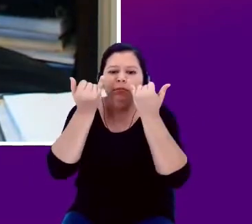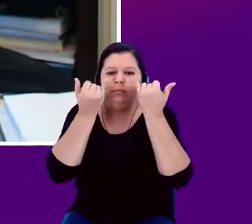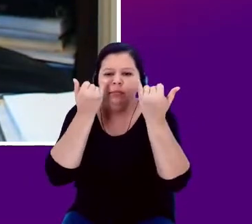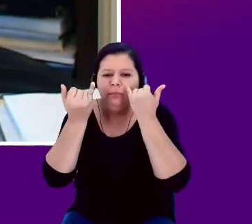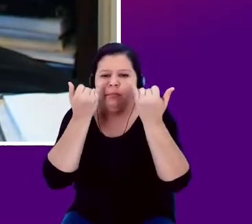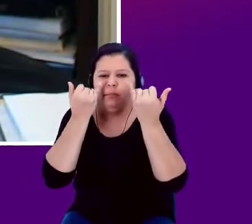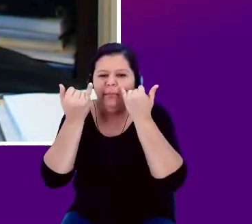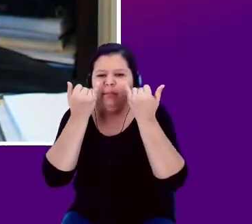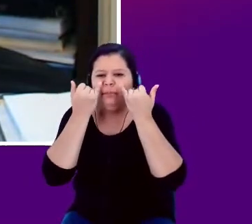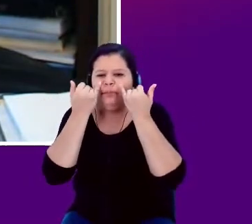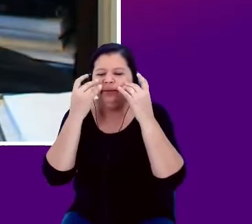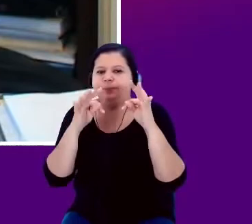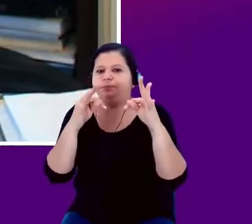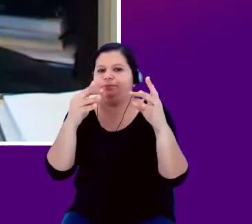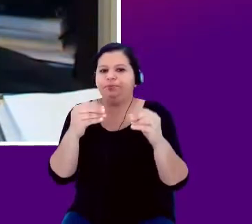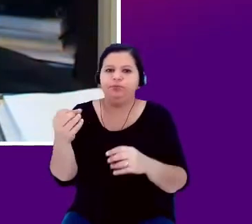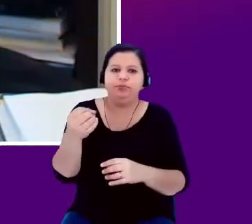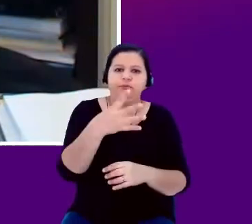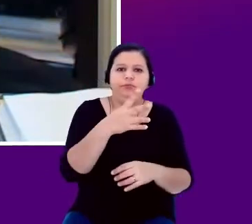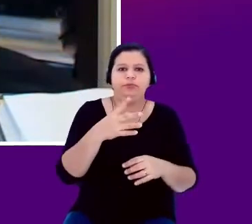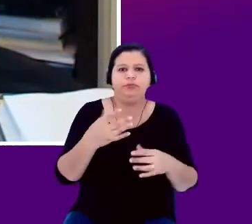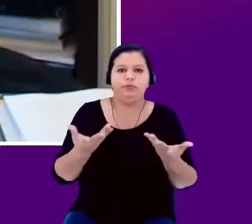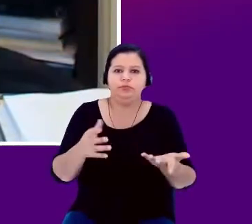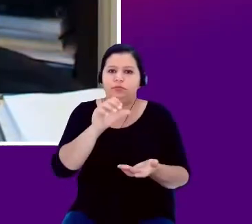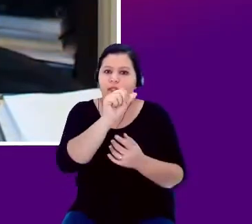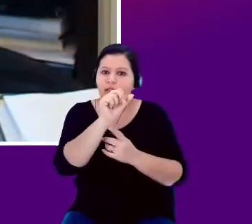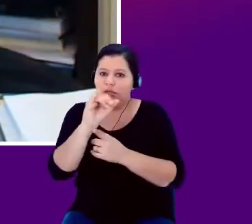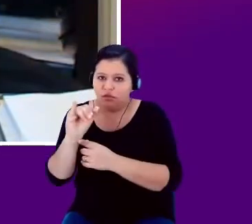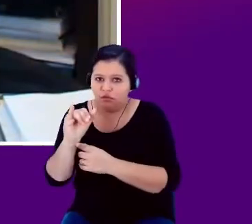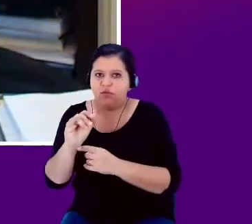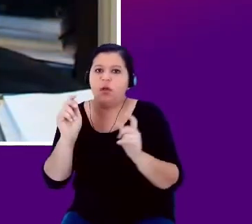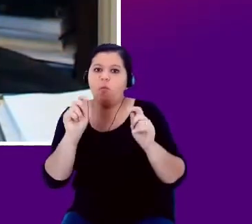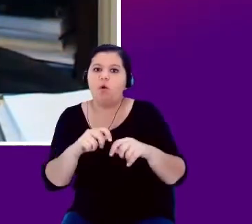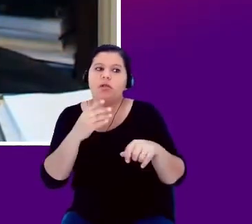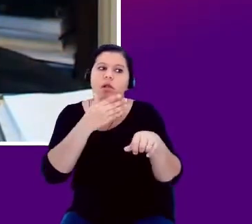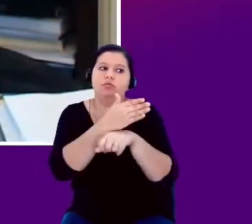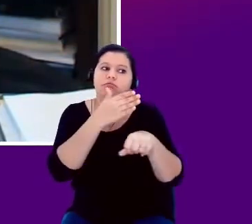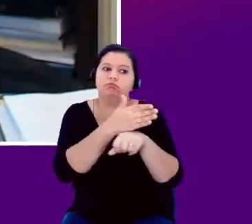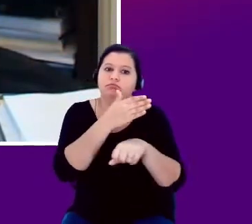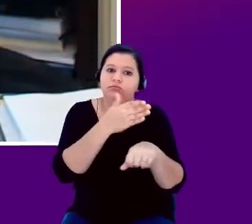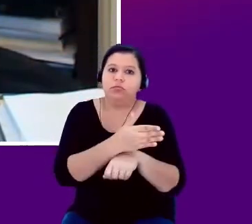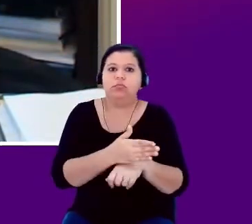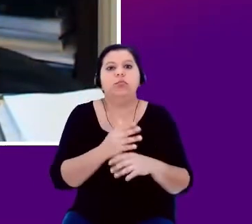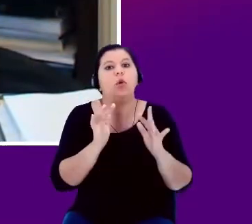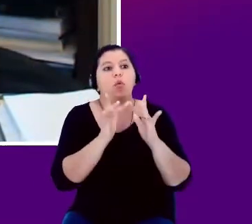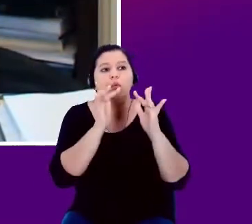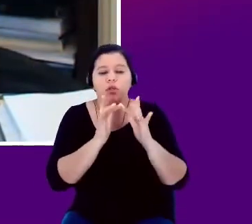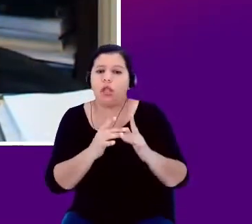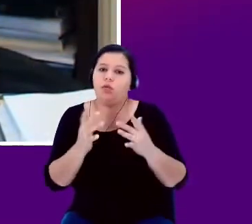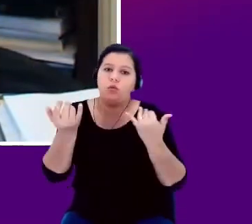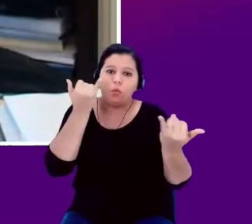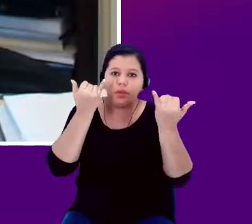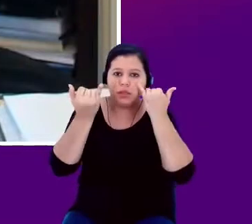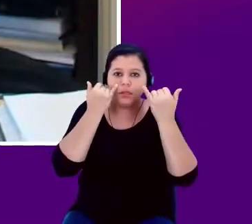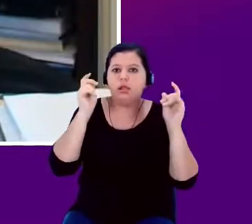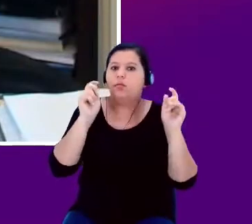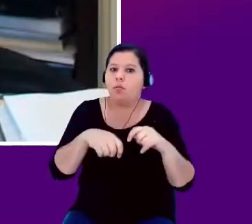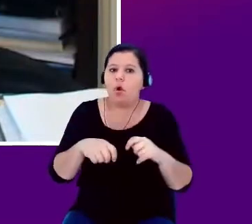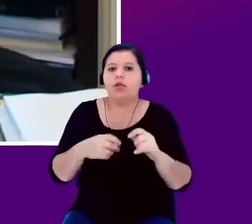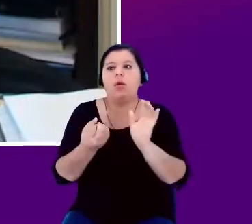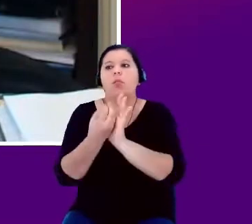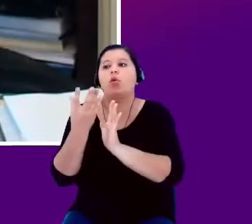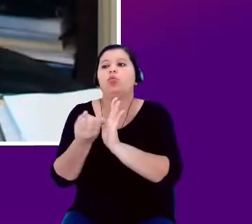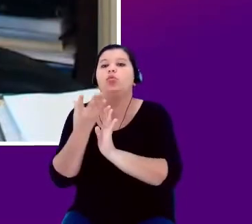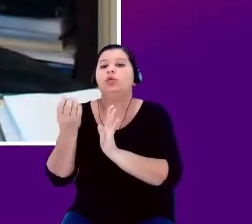que as novas ferramentas de inteligência artificial, o Big Data, o Machine Learning, possam realmente produzir